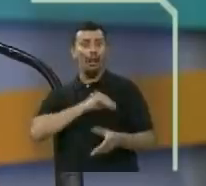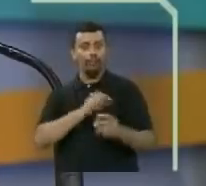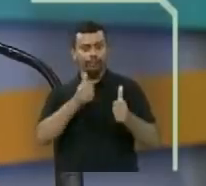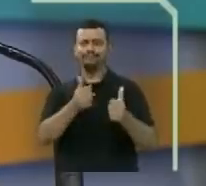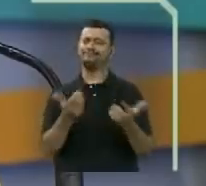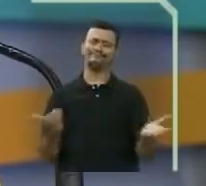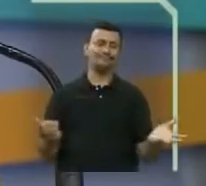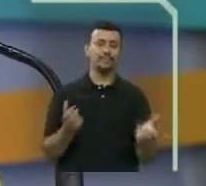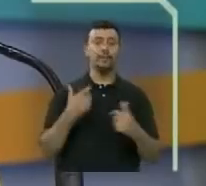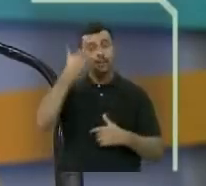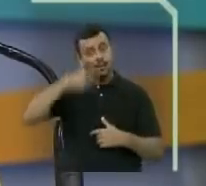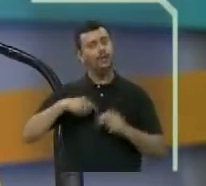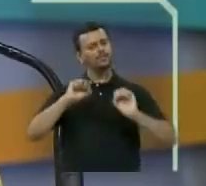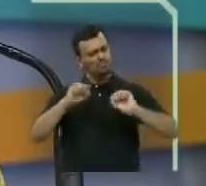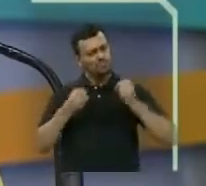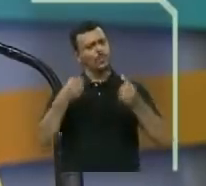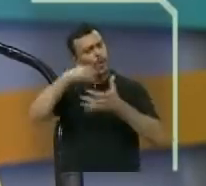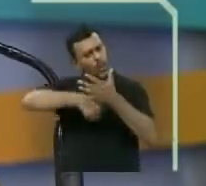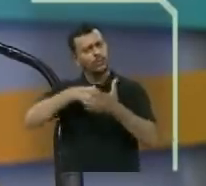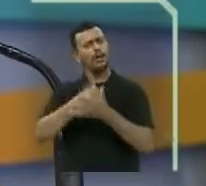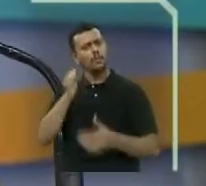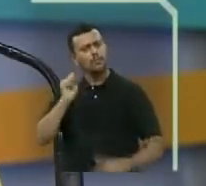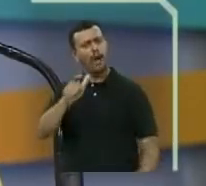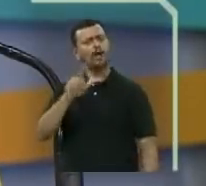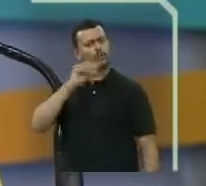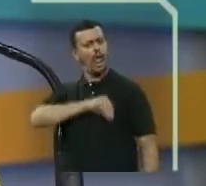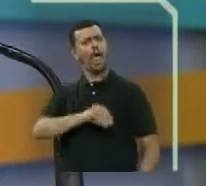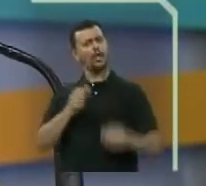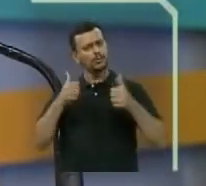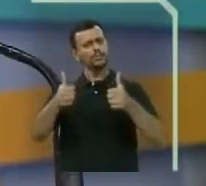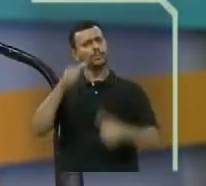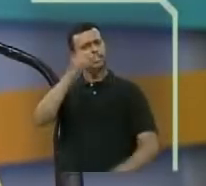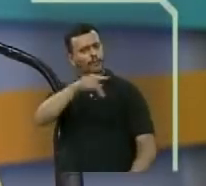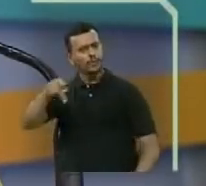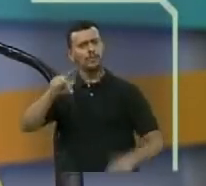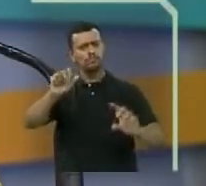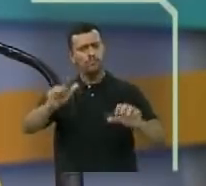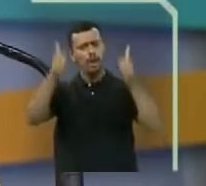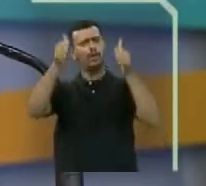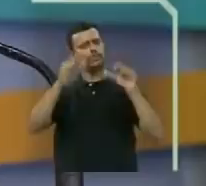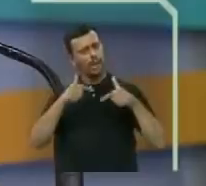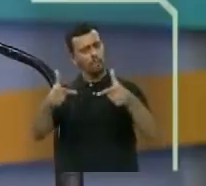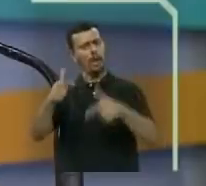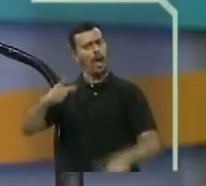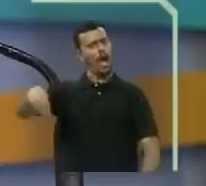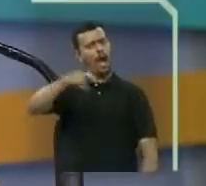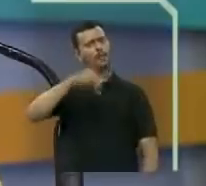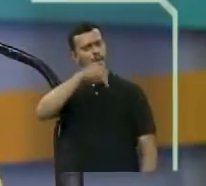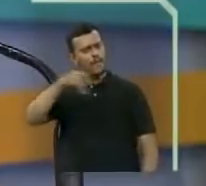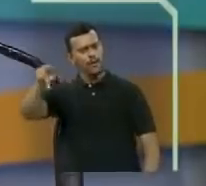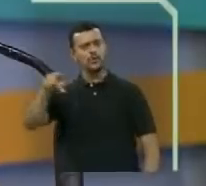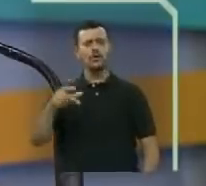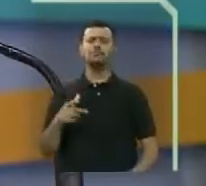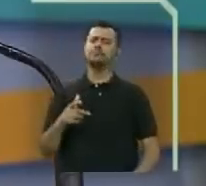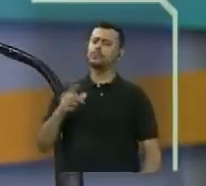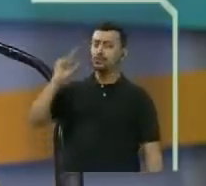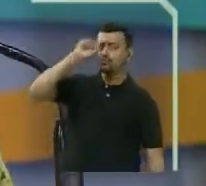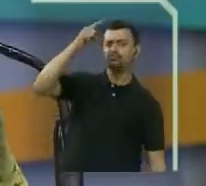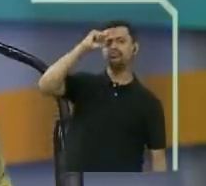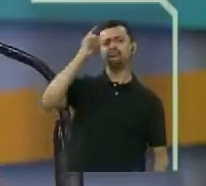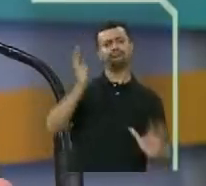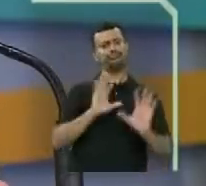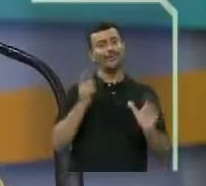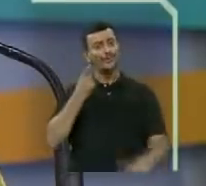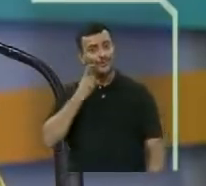nós vamos pagar dignamente os professores e melhorar suas condições de trabalho. Não tenha dúvida, Rodrigo, um professor que